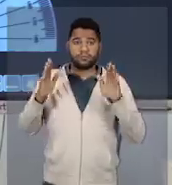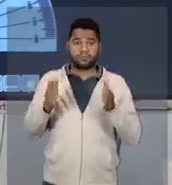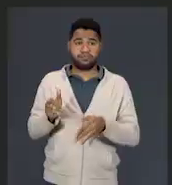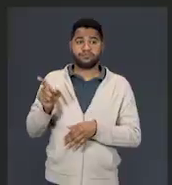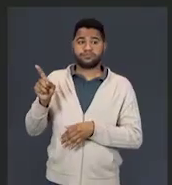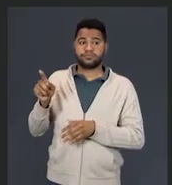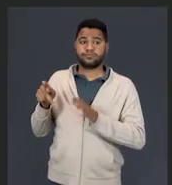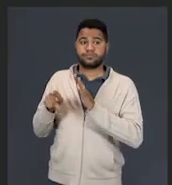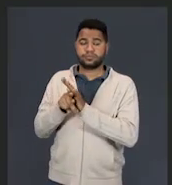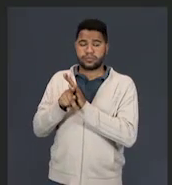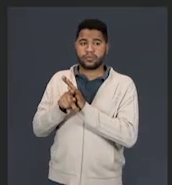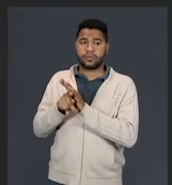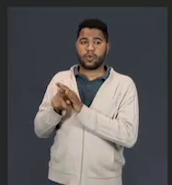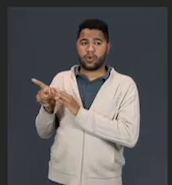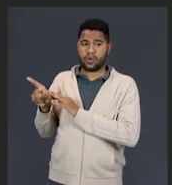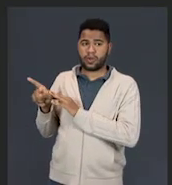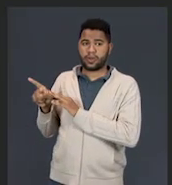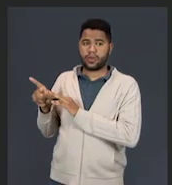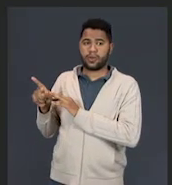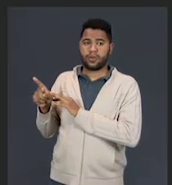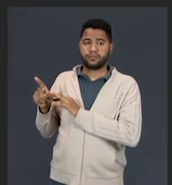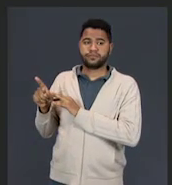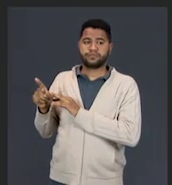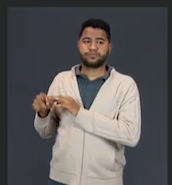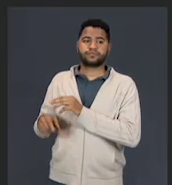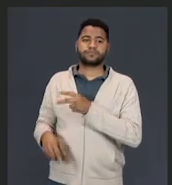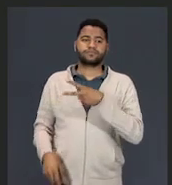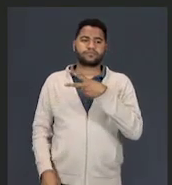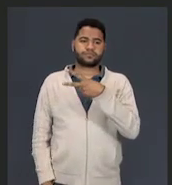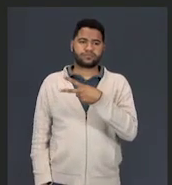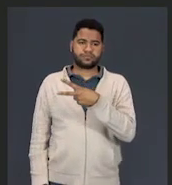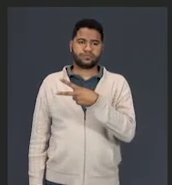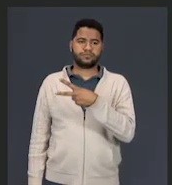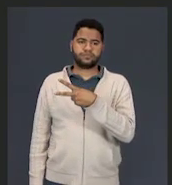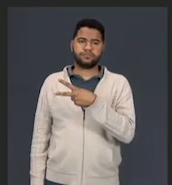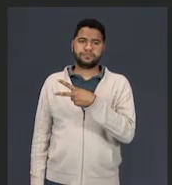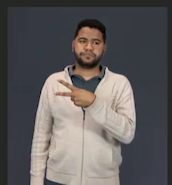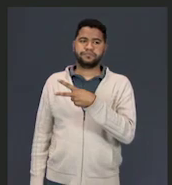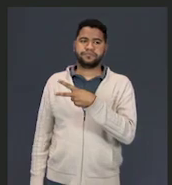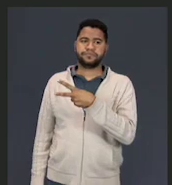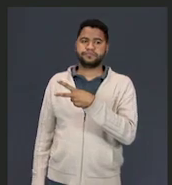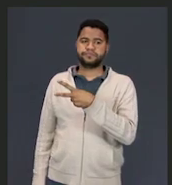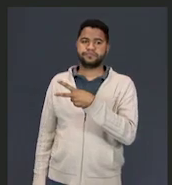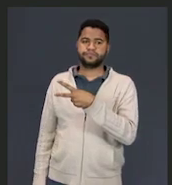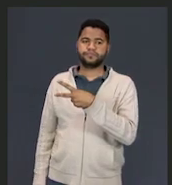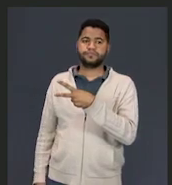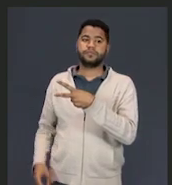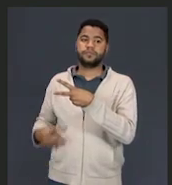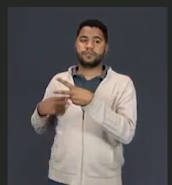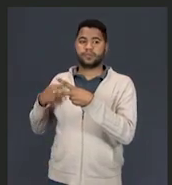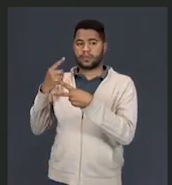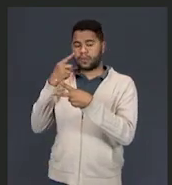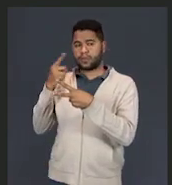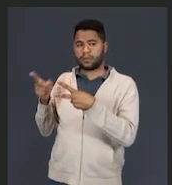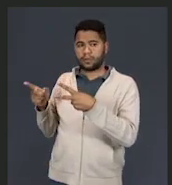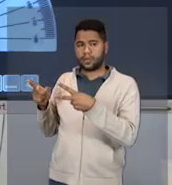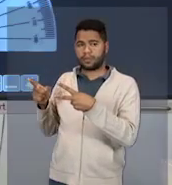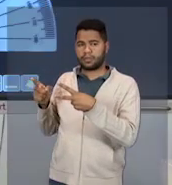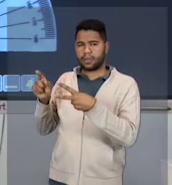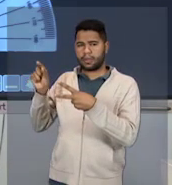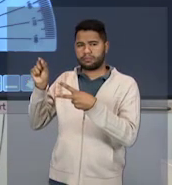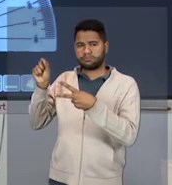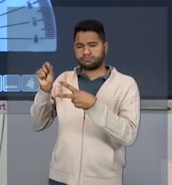no meio do transferidor, tá? Todo transferidor, essa foto aqui que eu bati, ela tem um meio, tá vendo? Que tá marcado aqui,